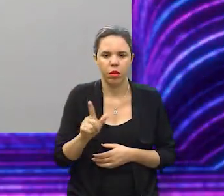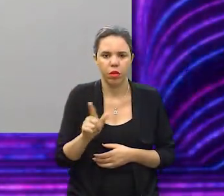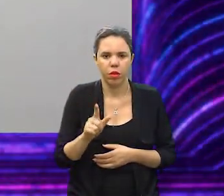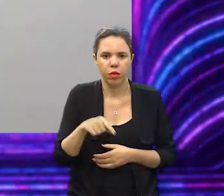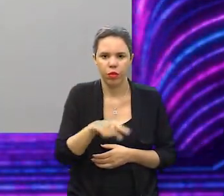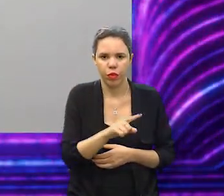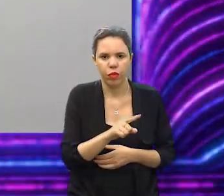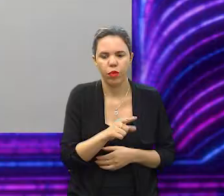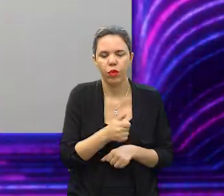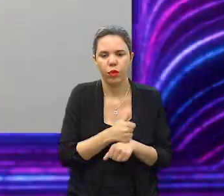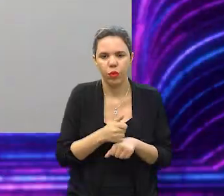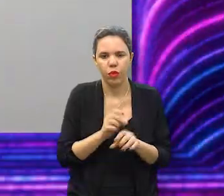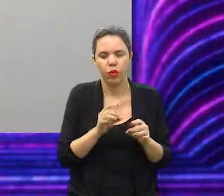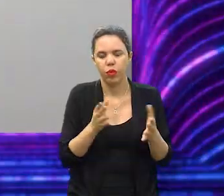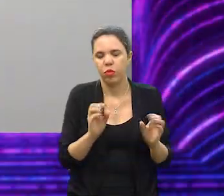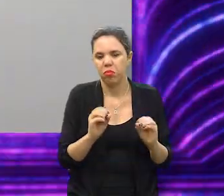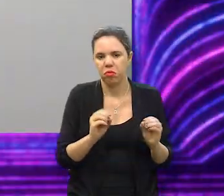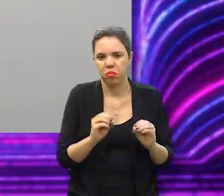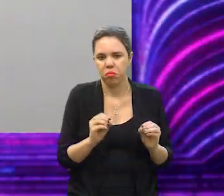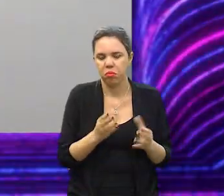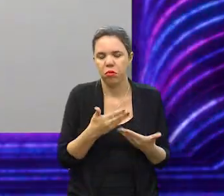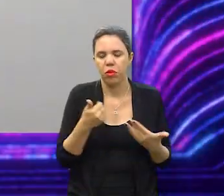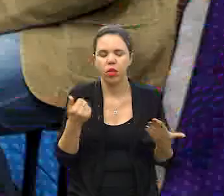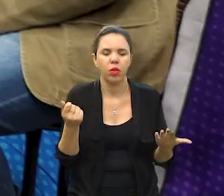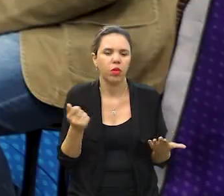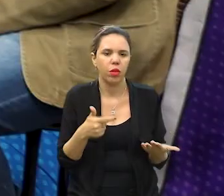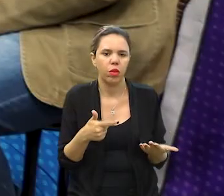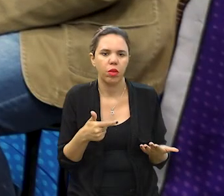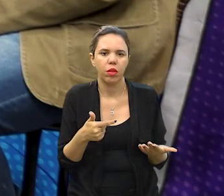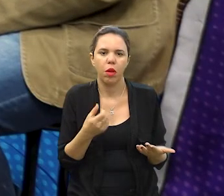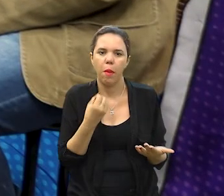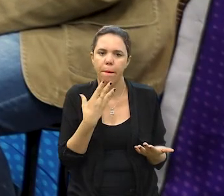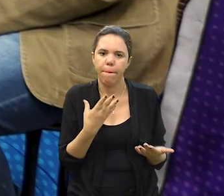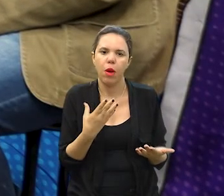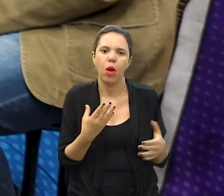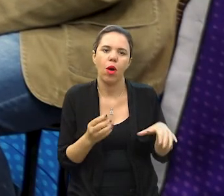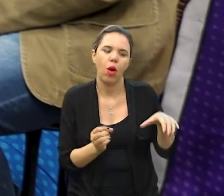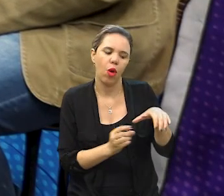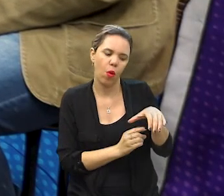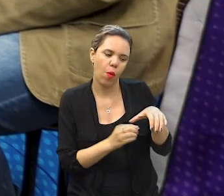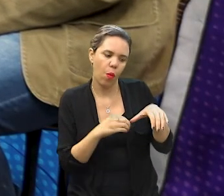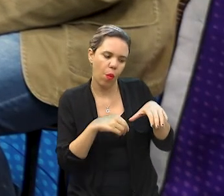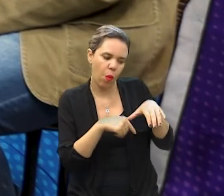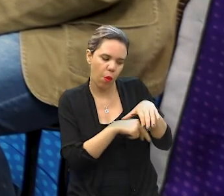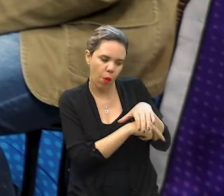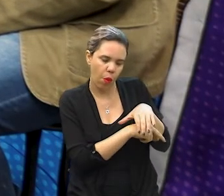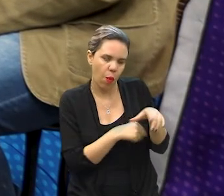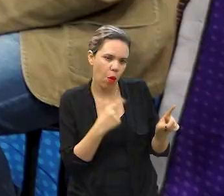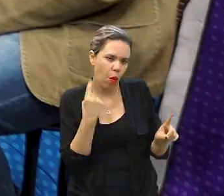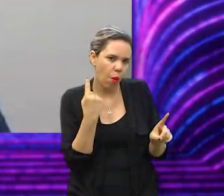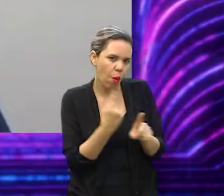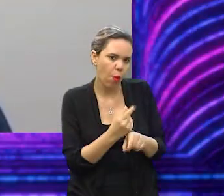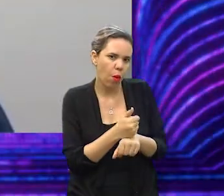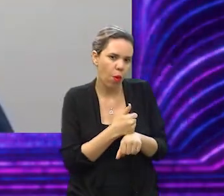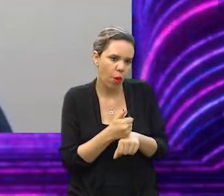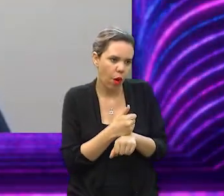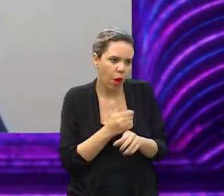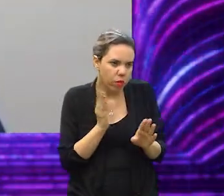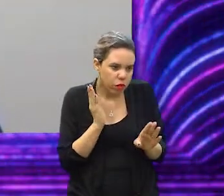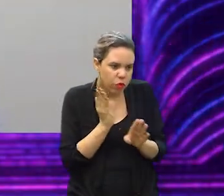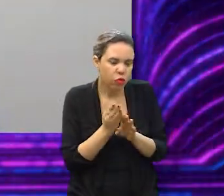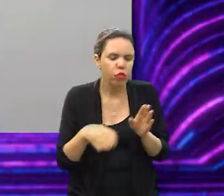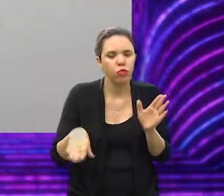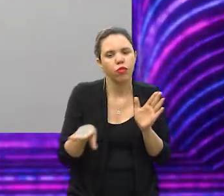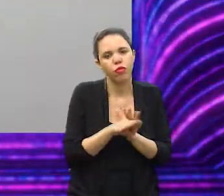buscar especialista e nada melhor do que uma boa taverna para encontrar o especialista. Chegam até